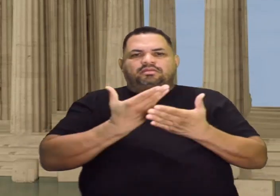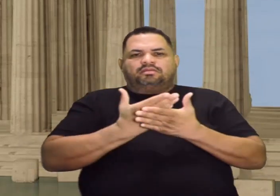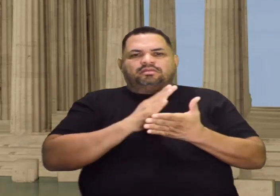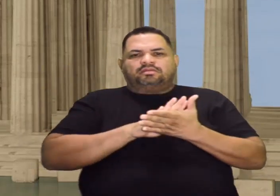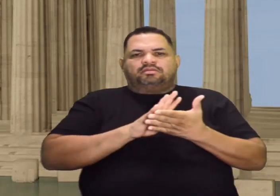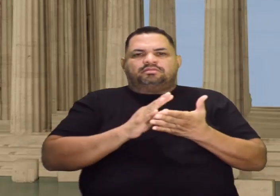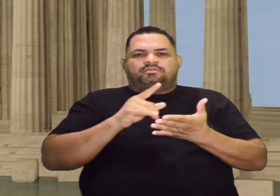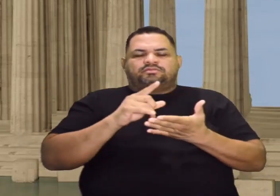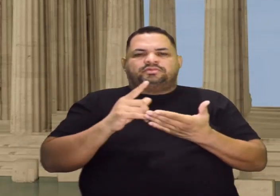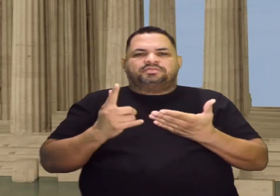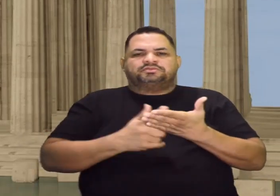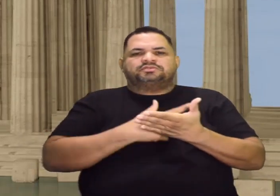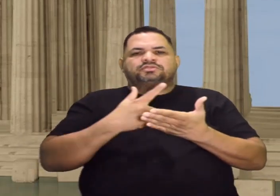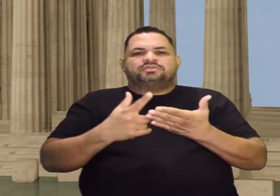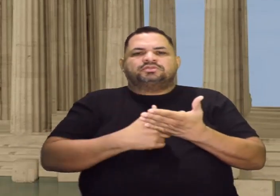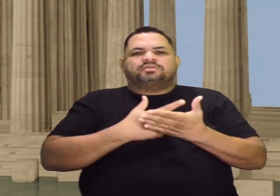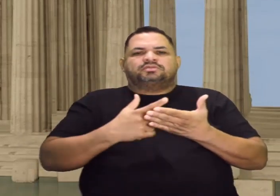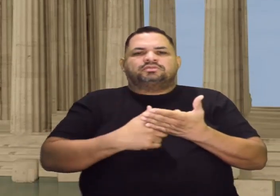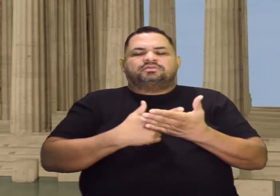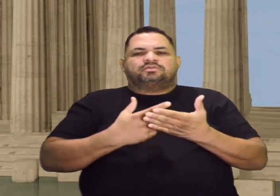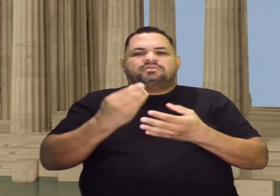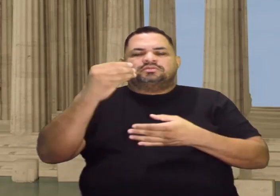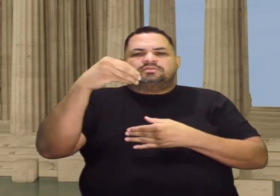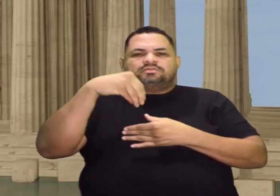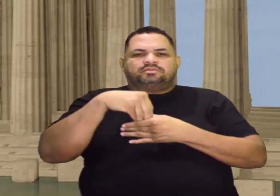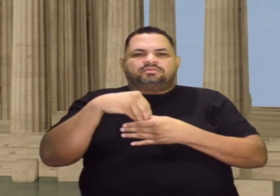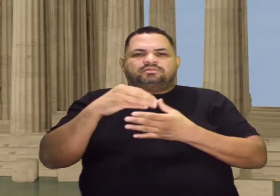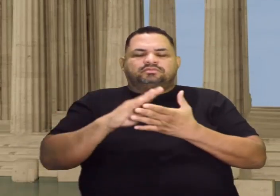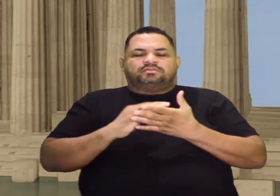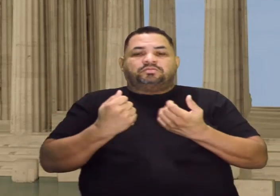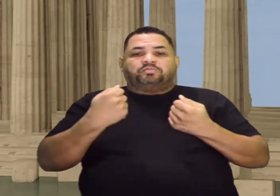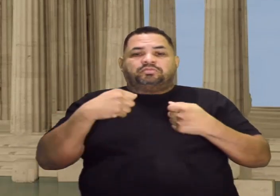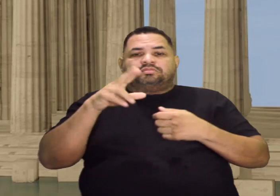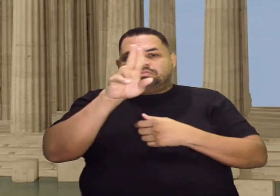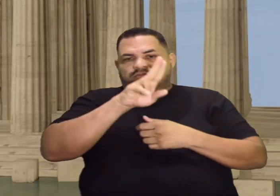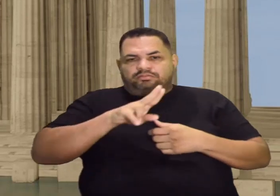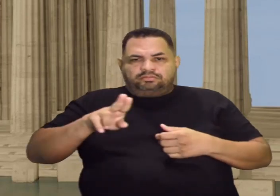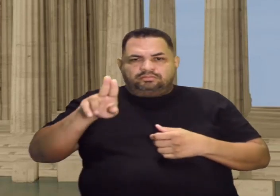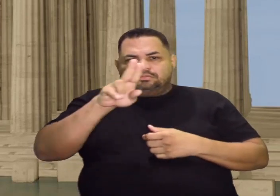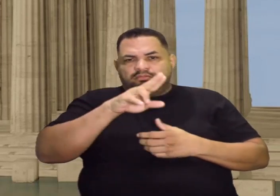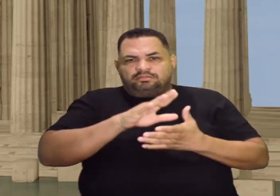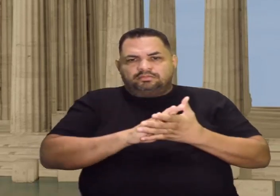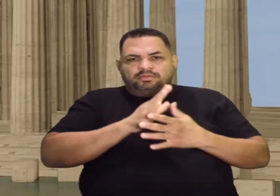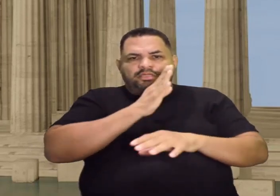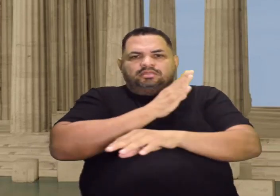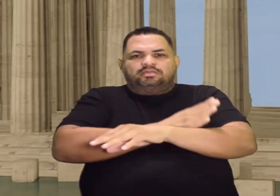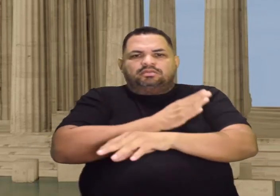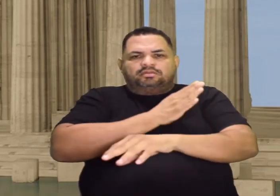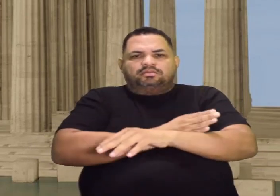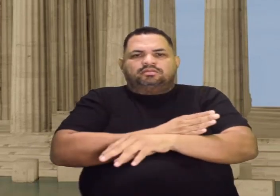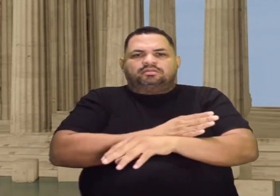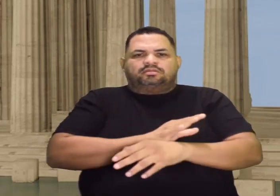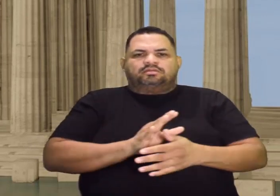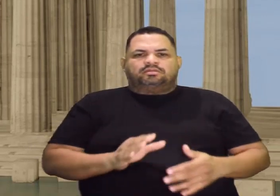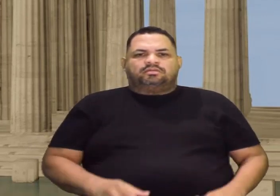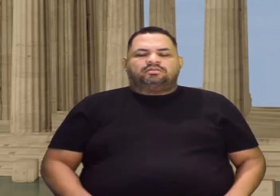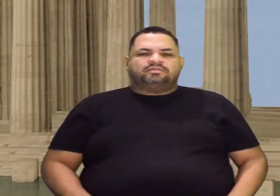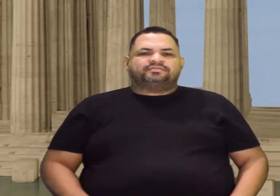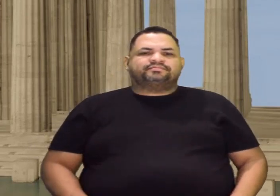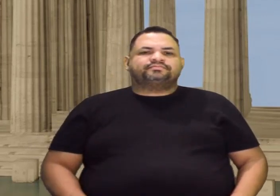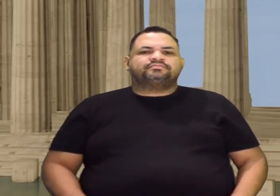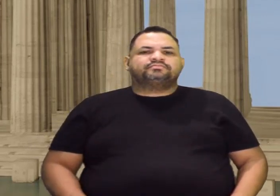traduziram várias obras, né, para o âmbito, para que pudesse ser utilizada na Idade Média. Então, assim, é